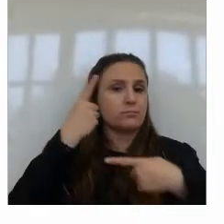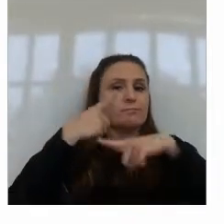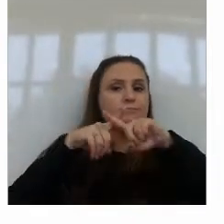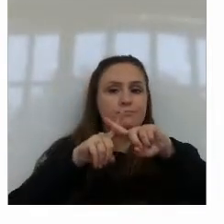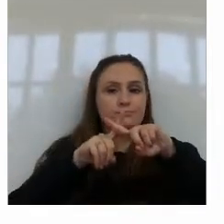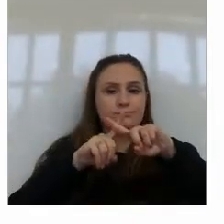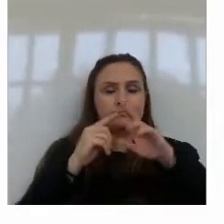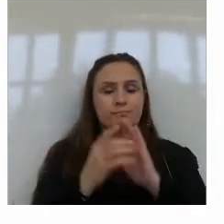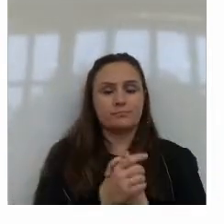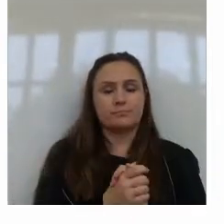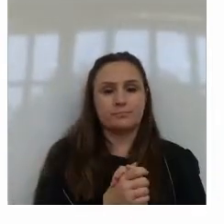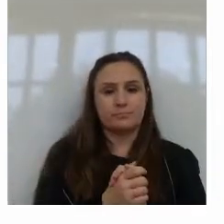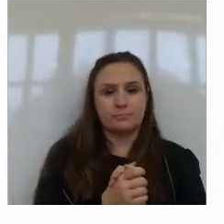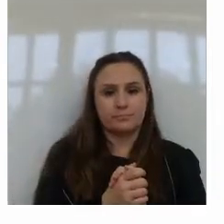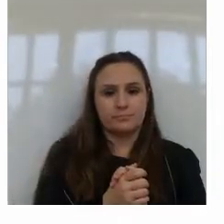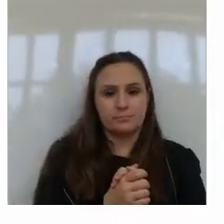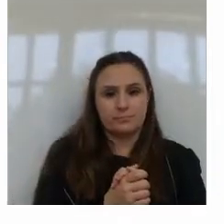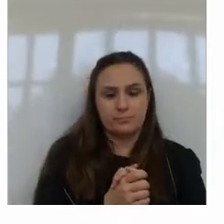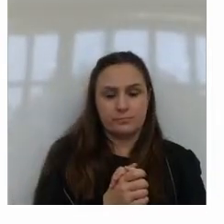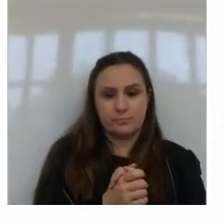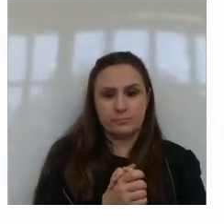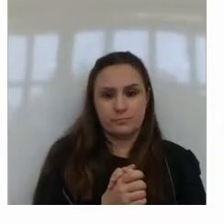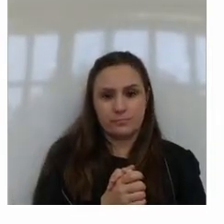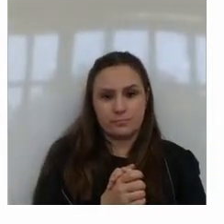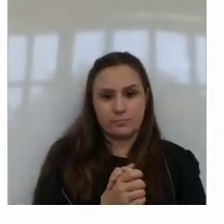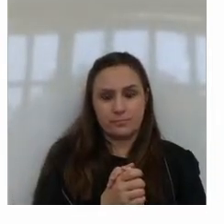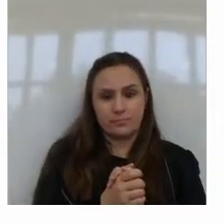Escolhida a tarefa, a gente vai em adicionar.